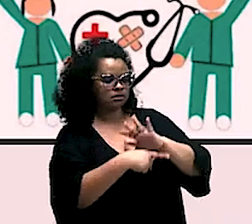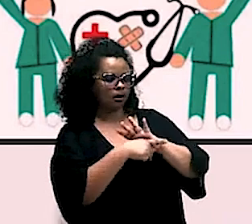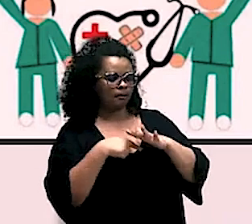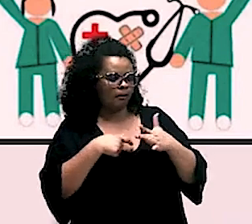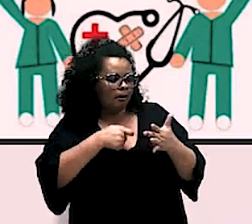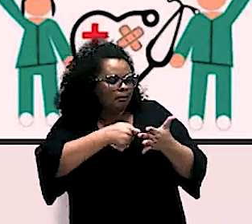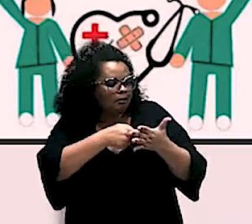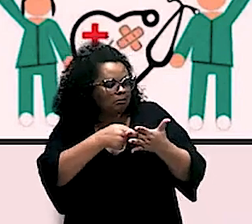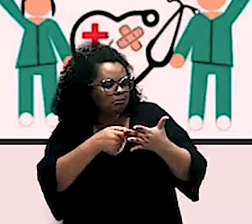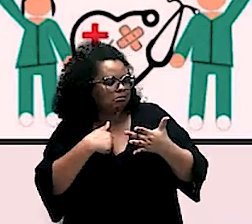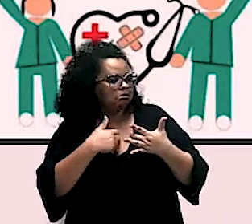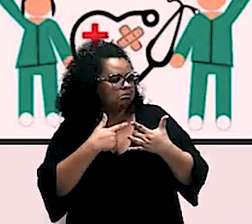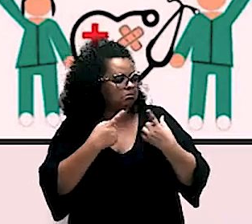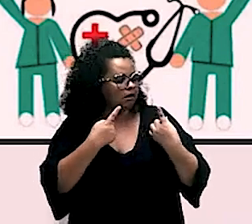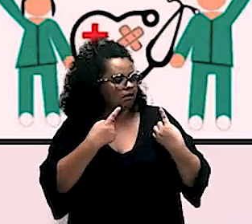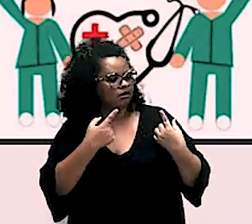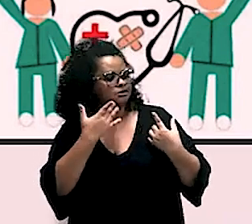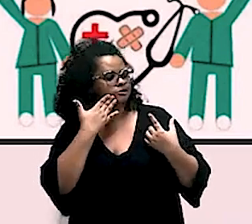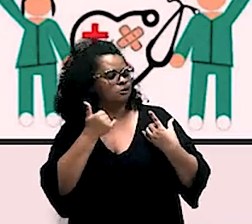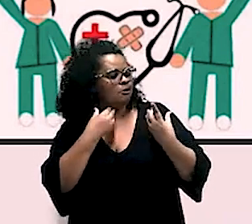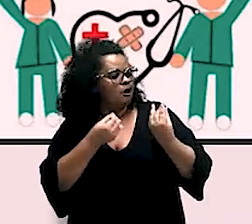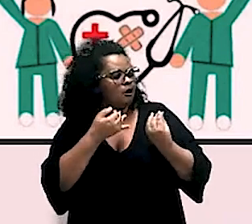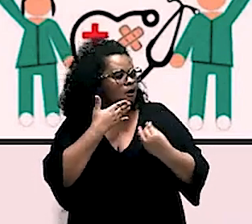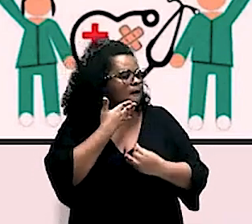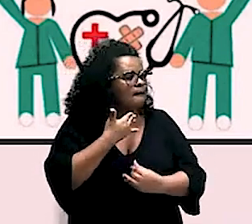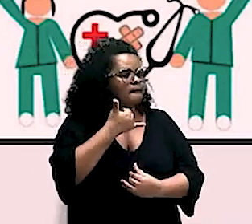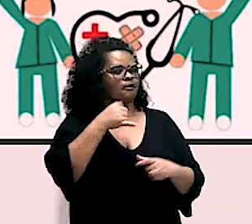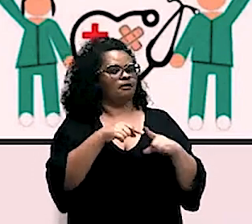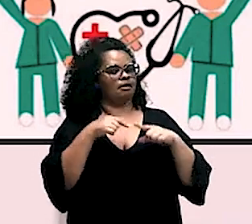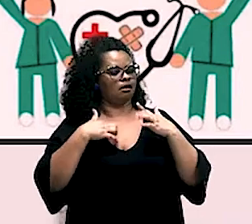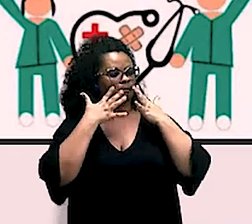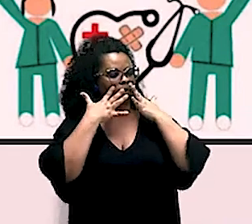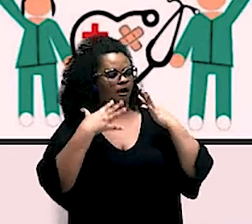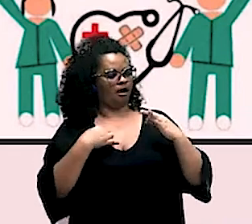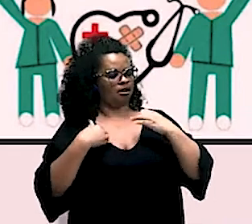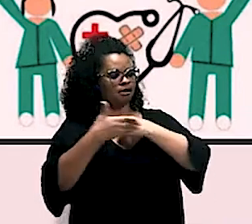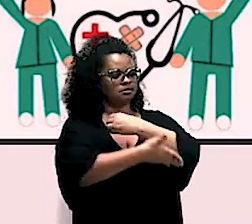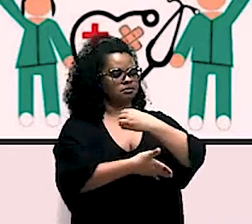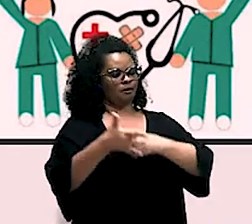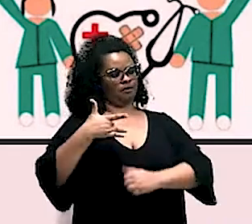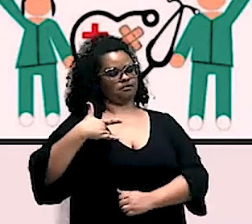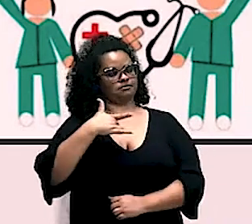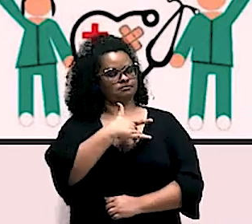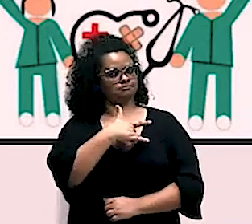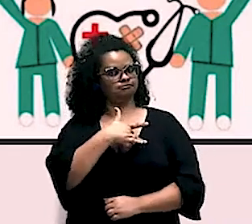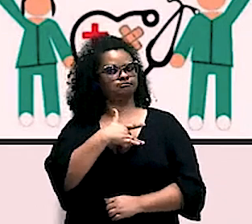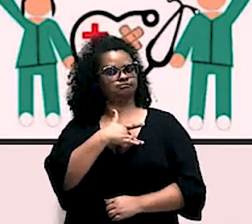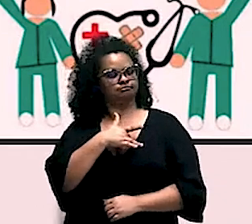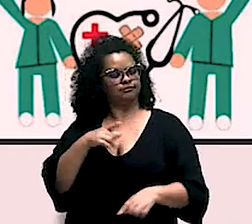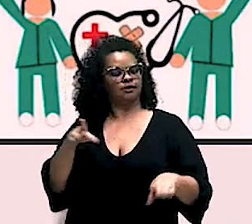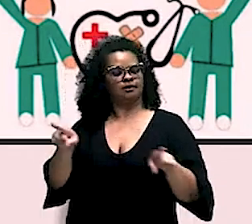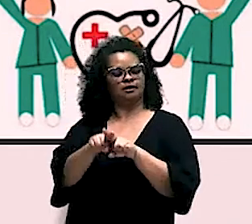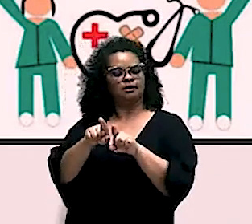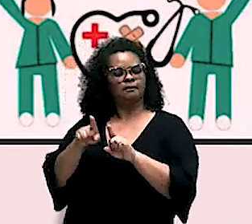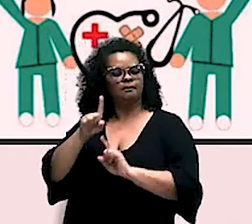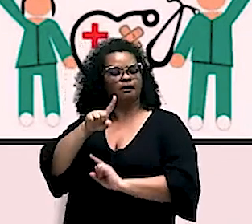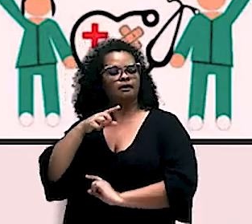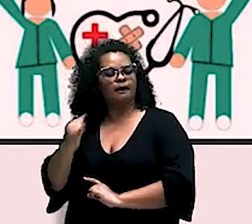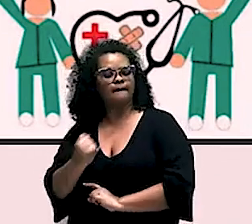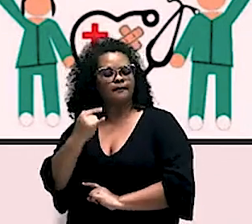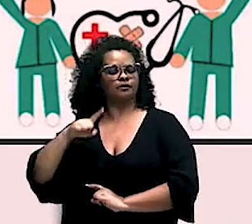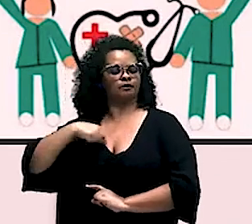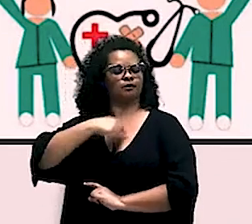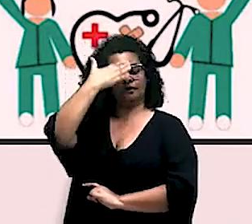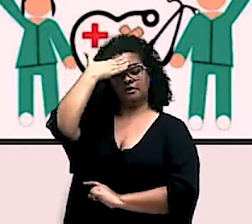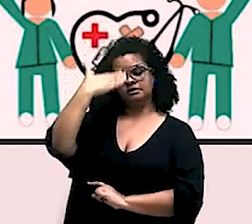para a necessidade de aprimoramento desse nível de atenção. É importante que a gente ressalte também o